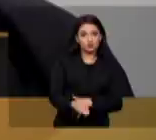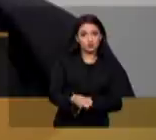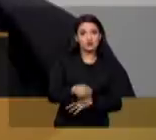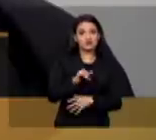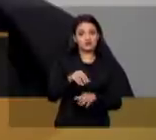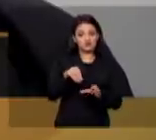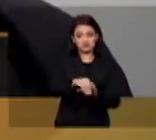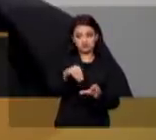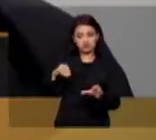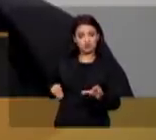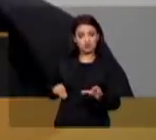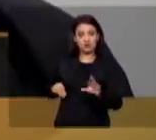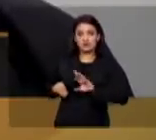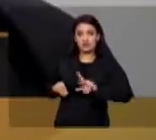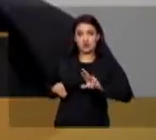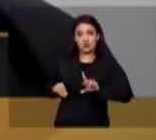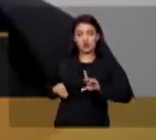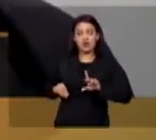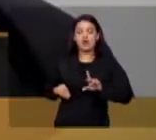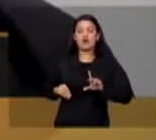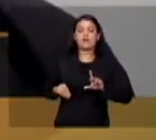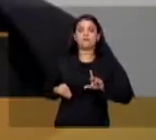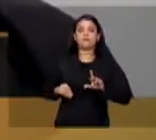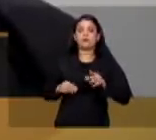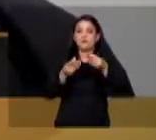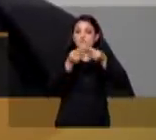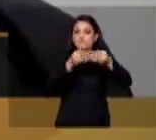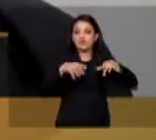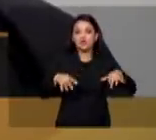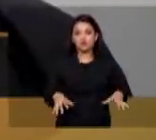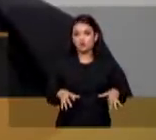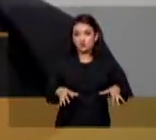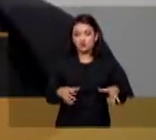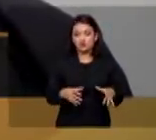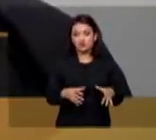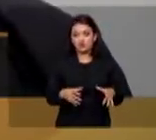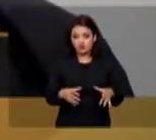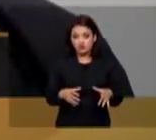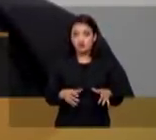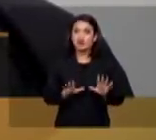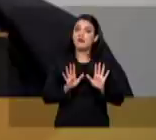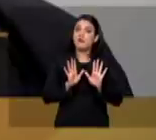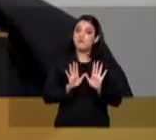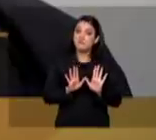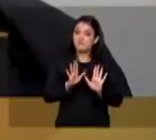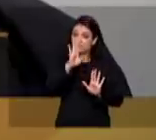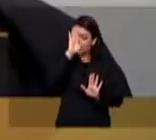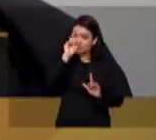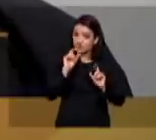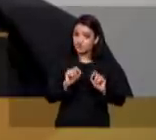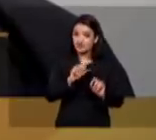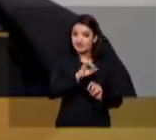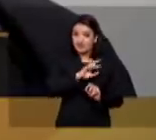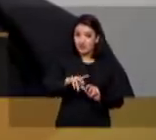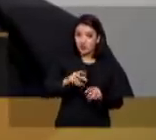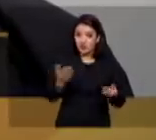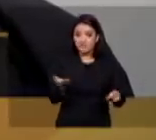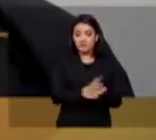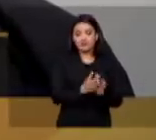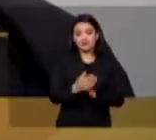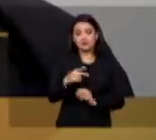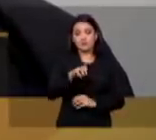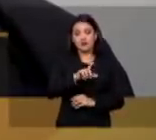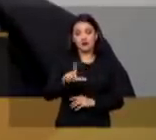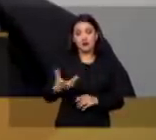promoção não prejudica a exceção de suspeição oposta, tanto mais quando, não se aplicando ao processo penal, o